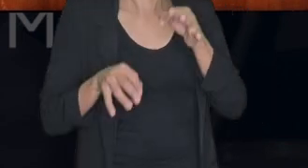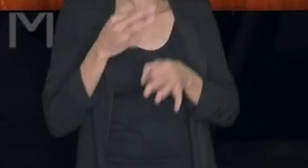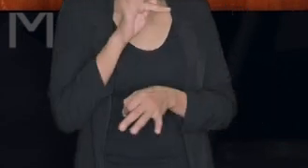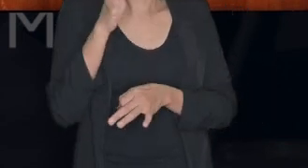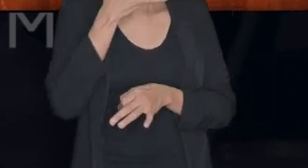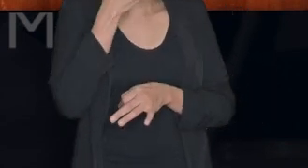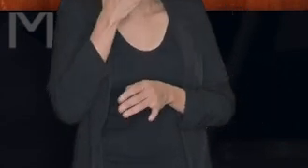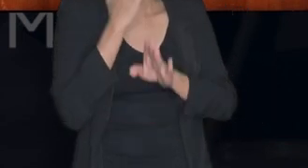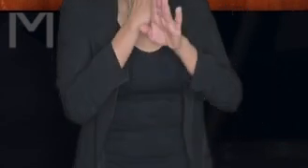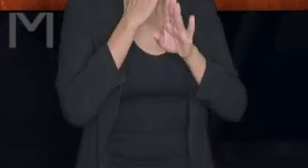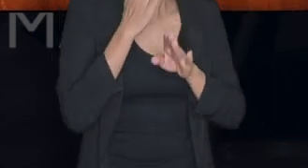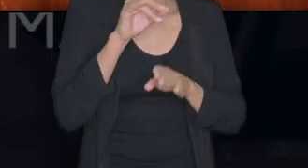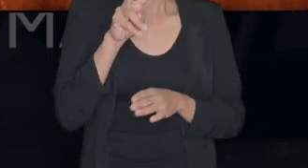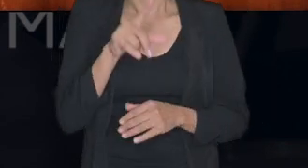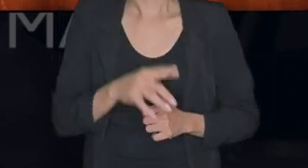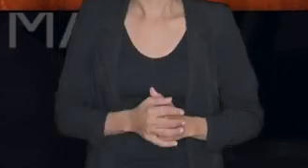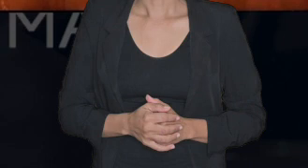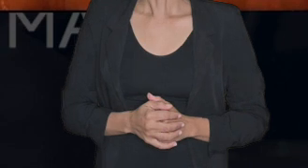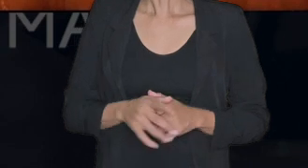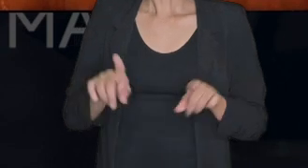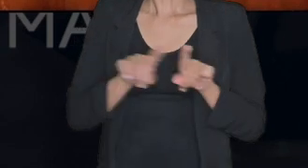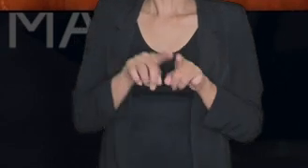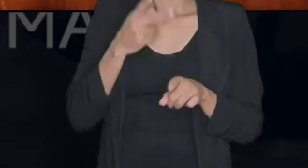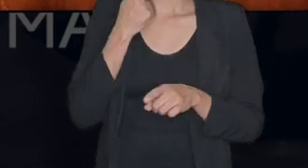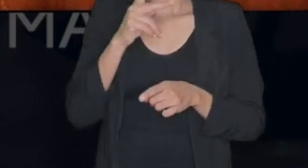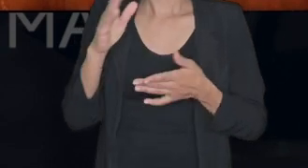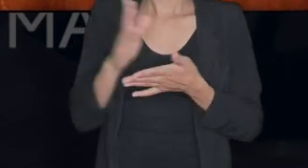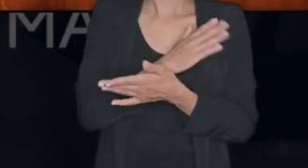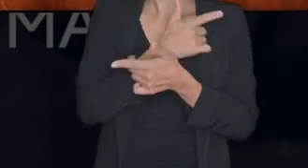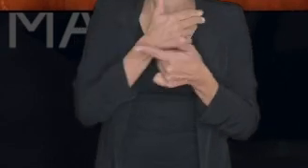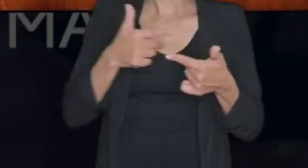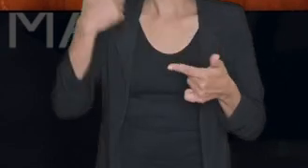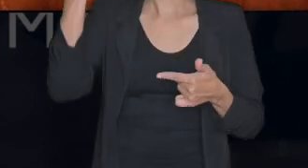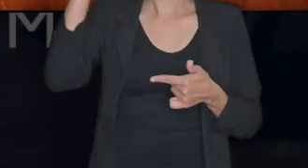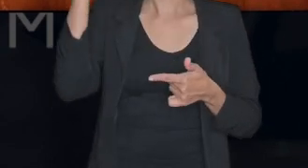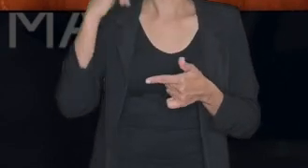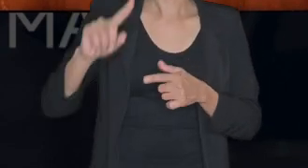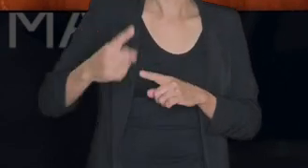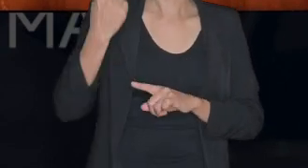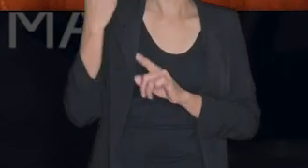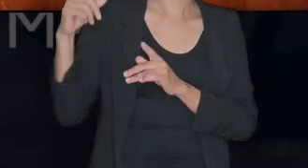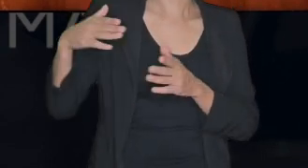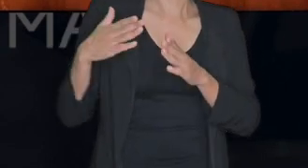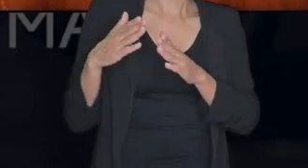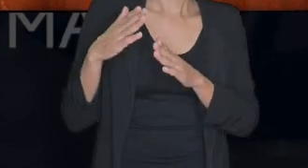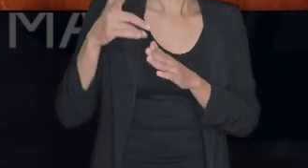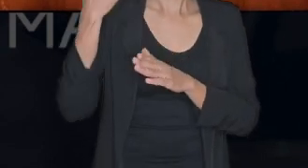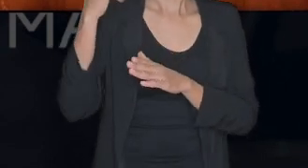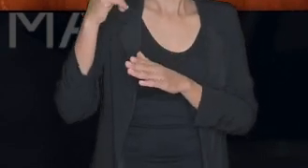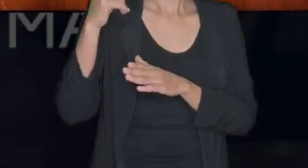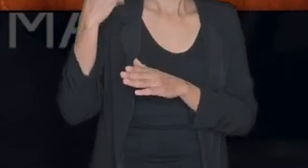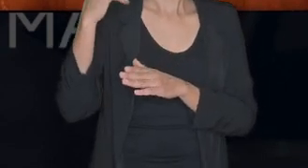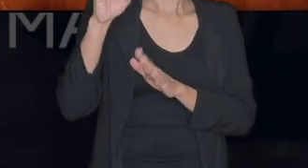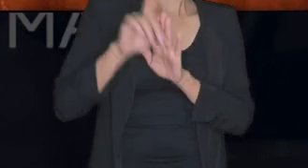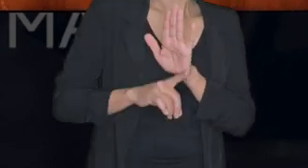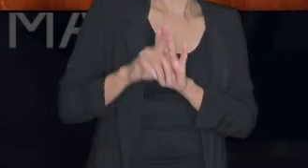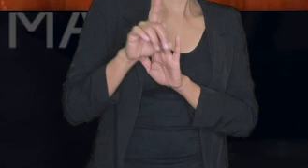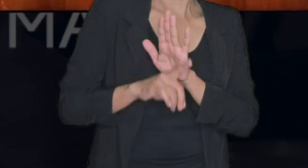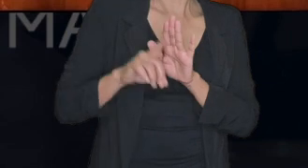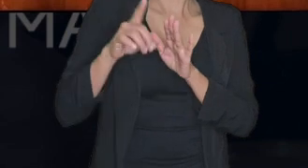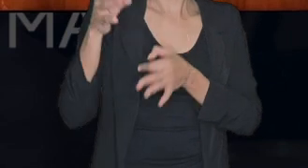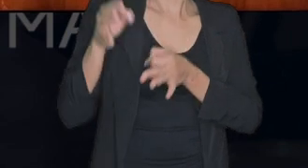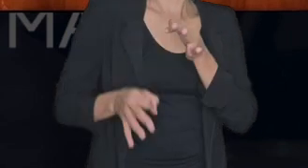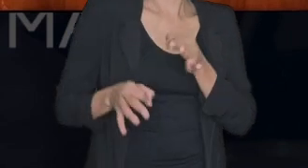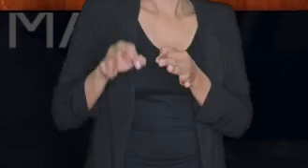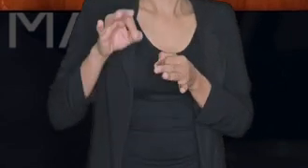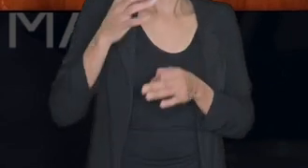alguns enunciados da primeira jornada de direito notarial e registral, uma facilidade que o CNJ deu